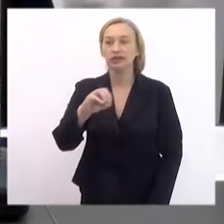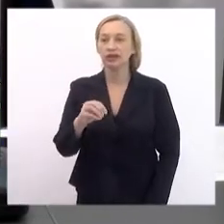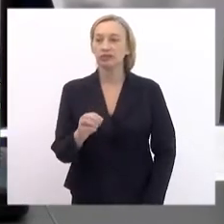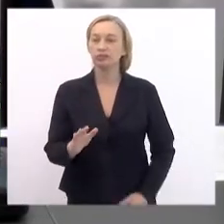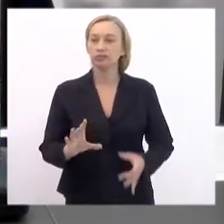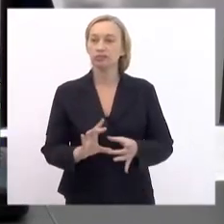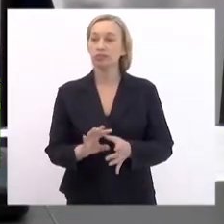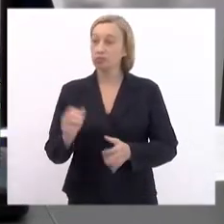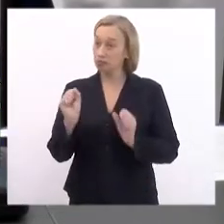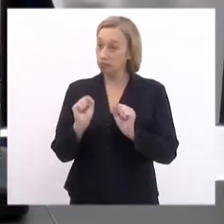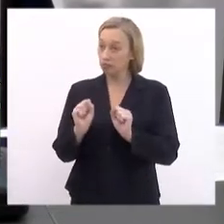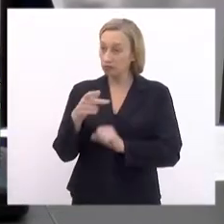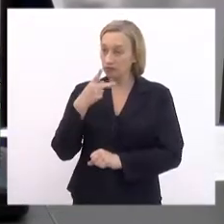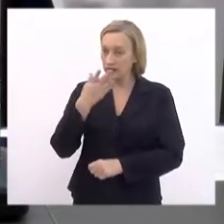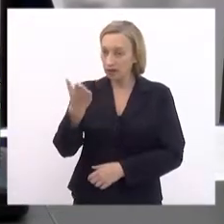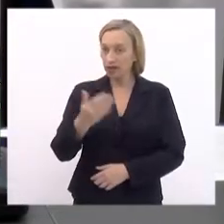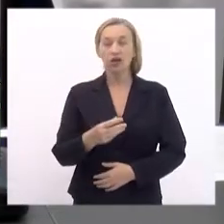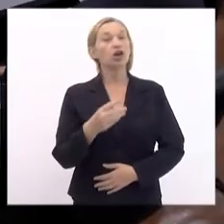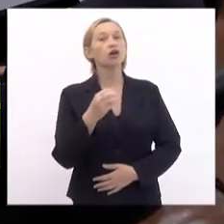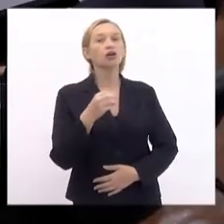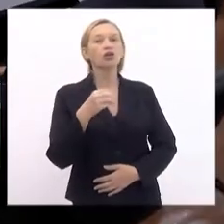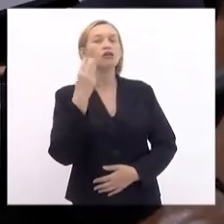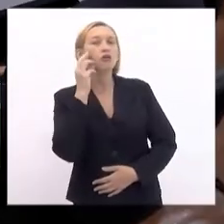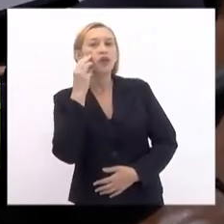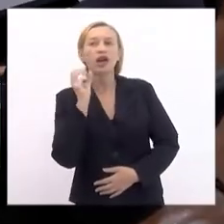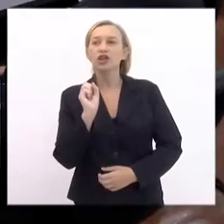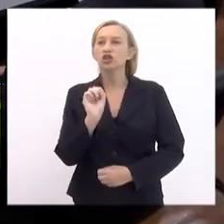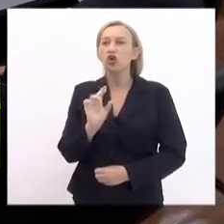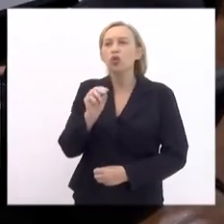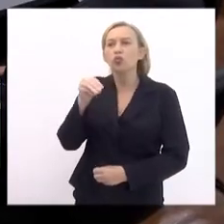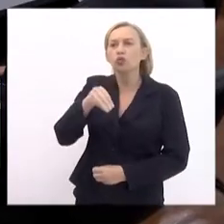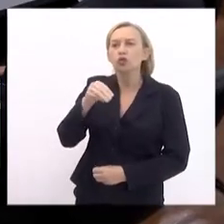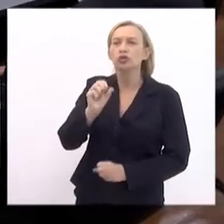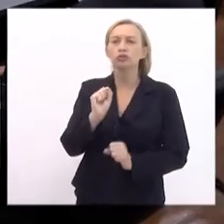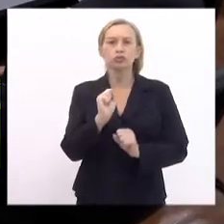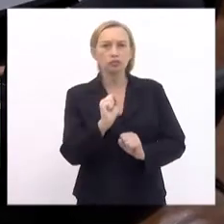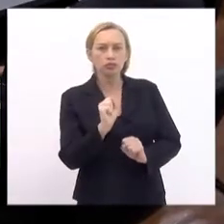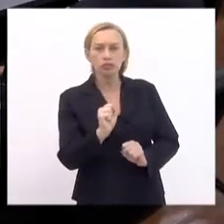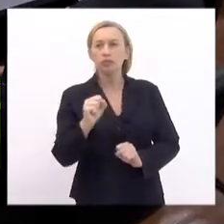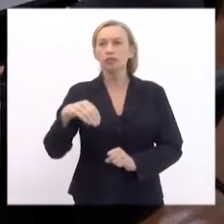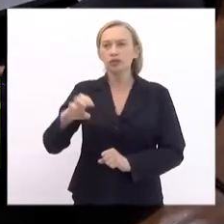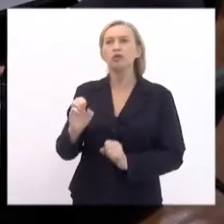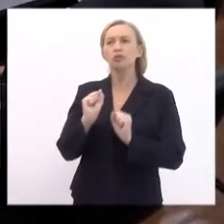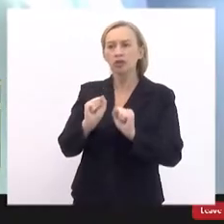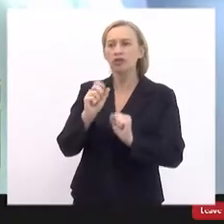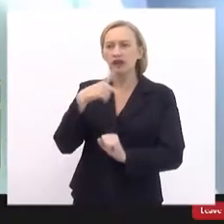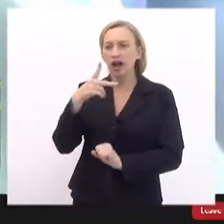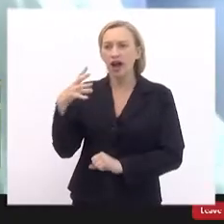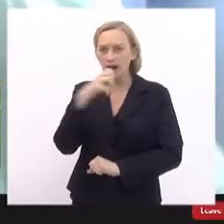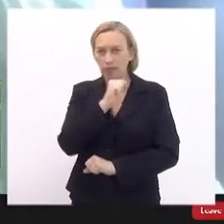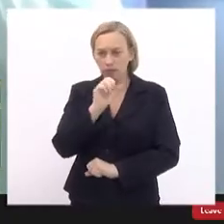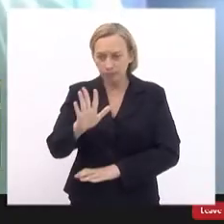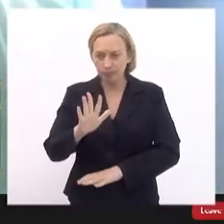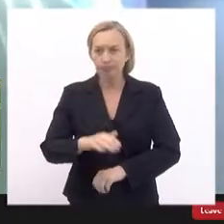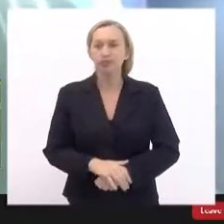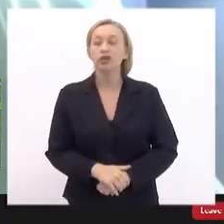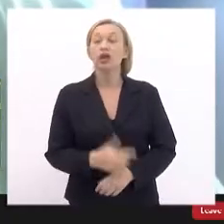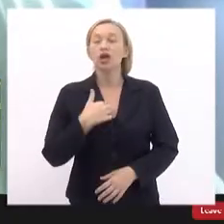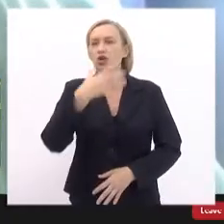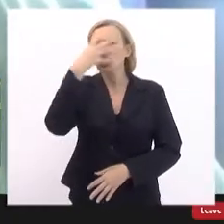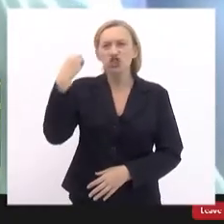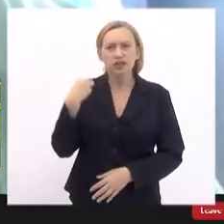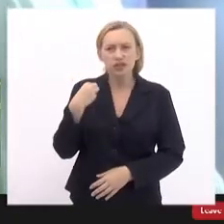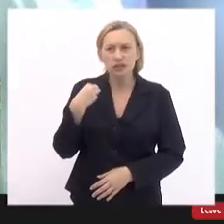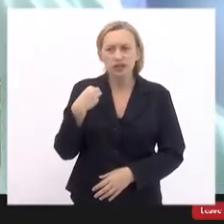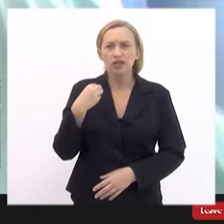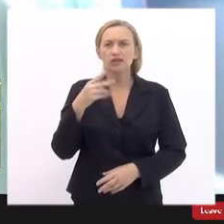a você. Ô, Valdec, só um minutinho. Pois aqui. Não, Mink, por favor. Um complemento bem rapidozinho, que eu me esqueci,